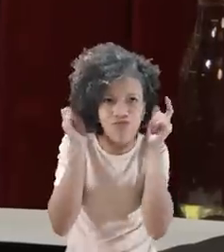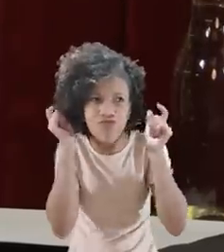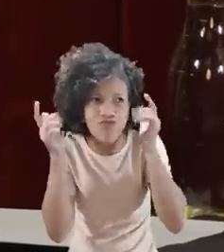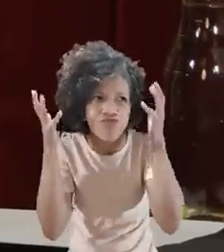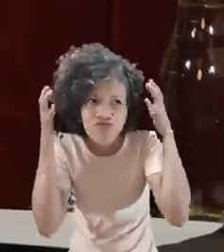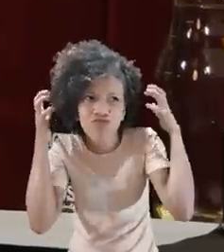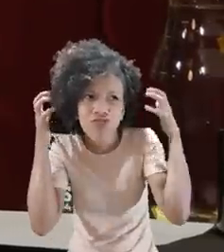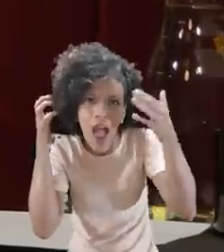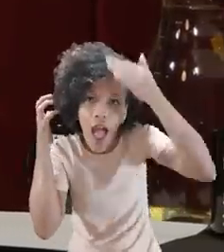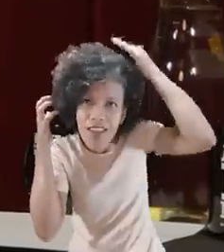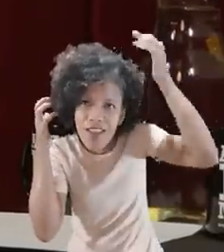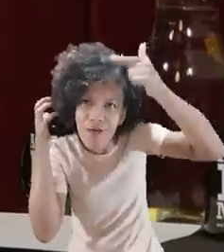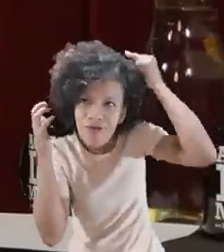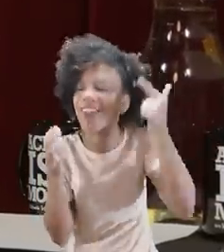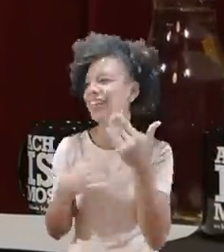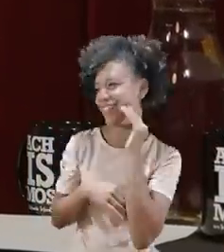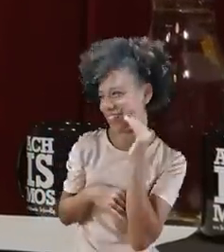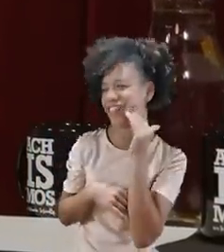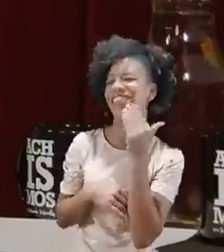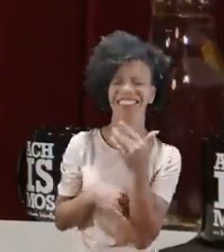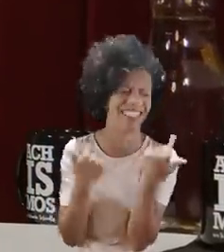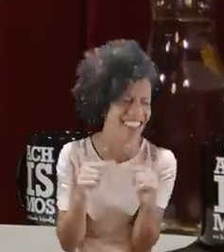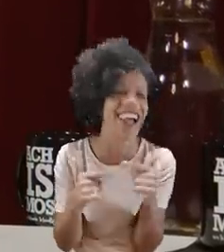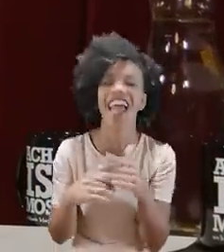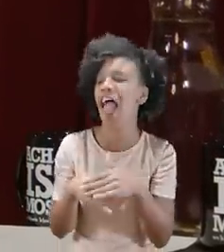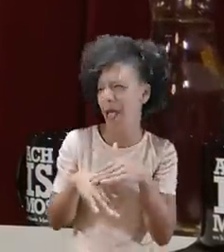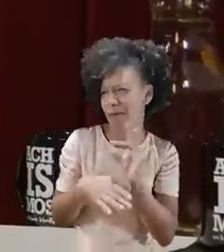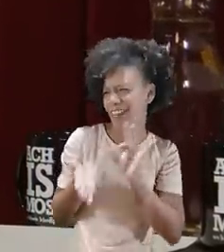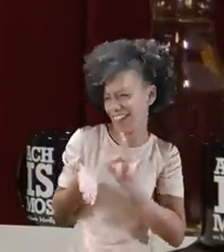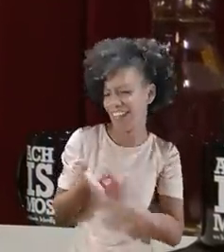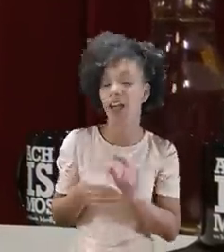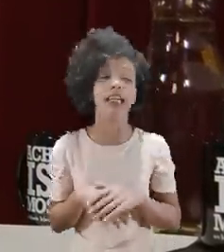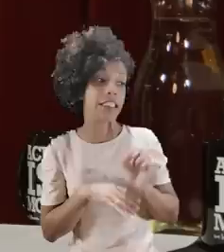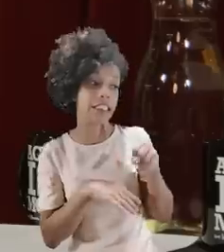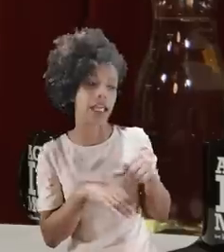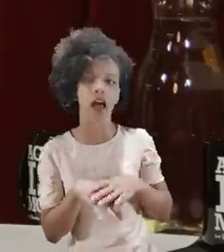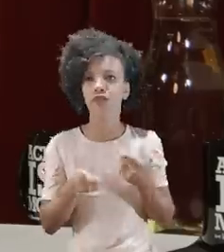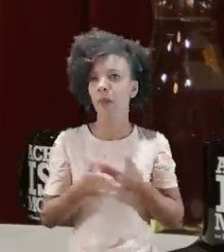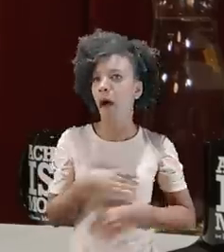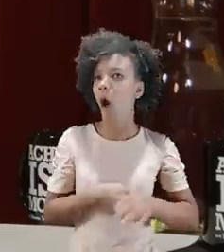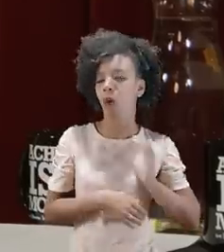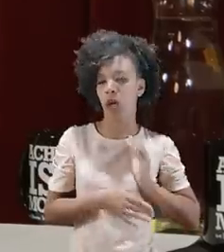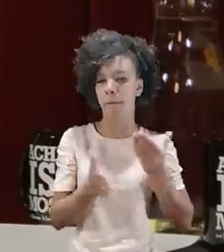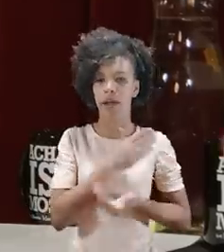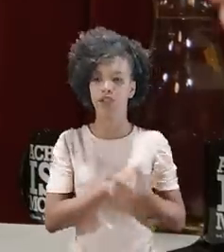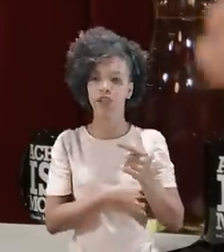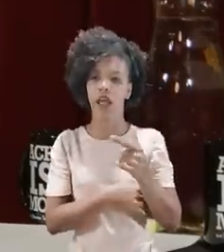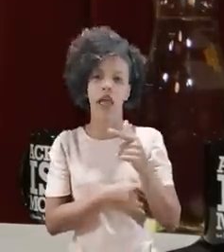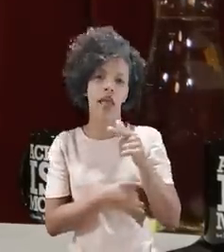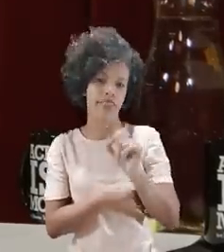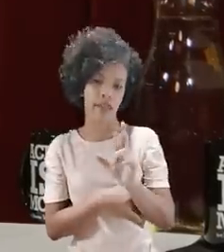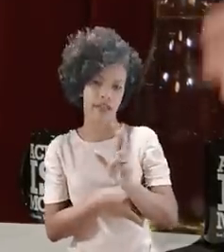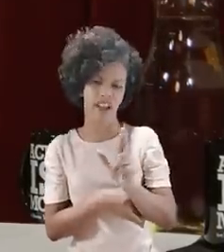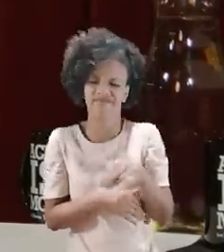entende ele leva muito a sério aquilo por e é Mas entendi tá quer dizer um cara que é milionário quando ele perde r$ 10 ele falar mano